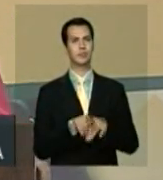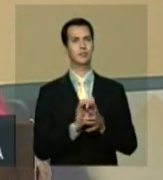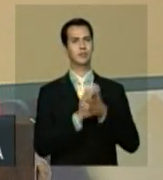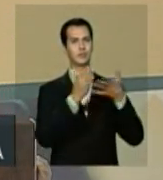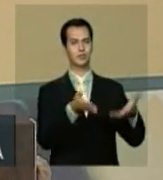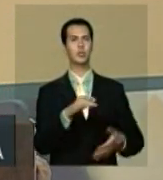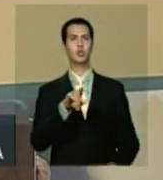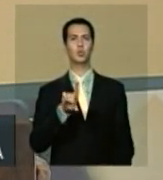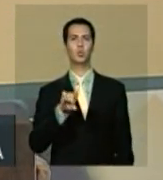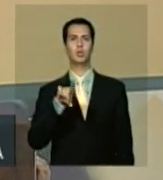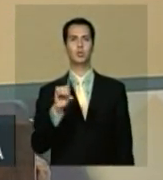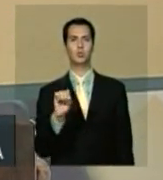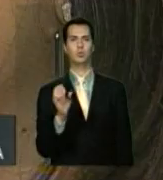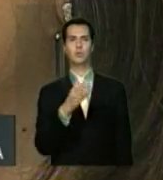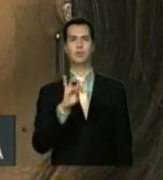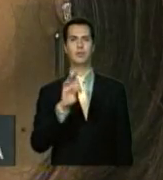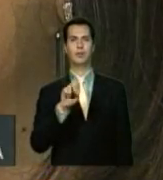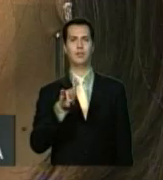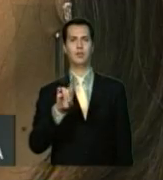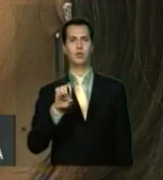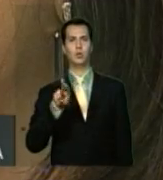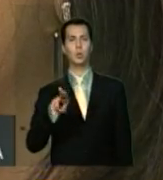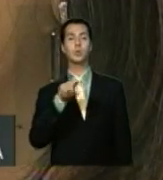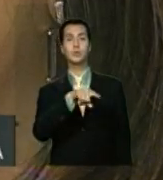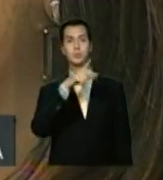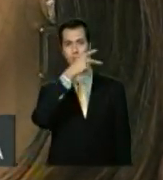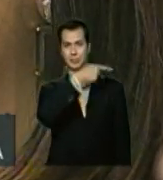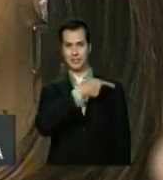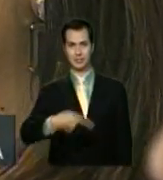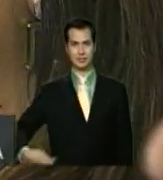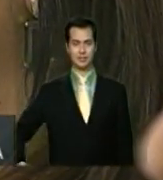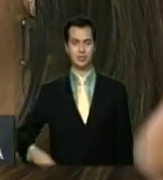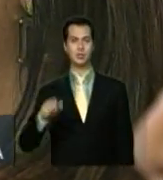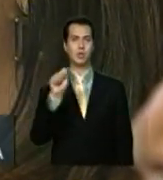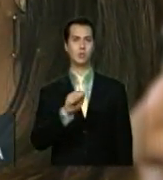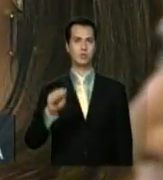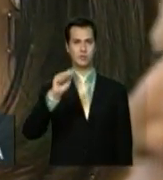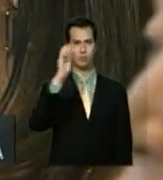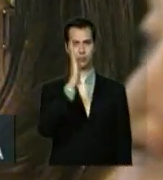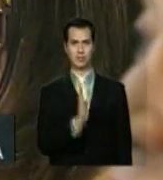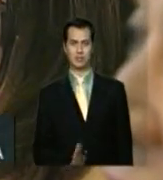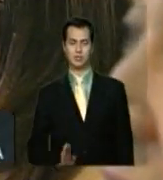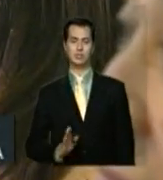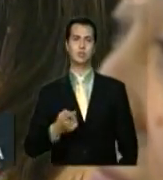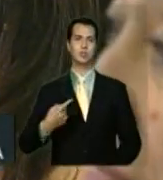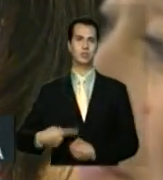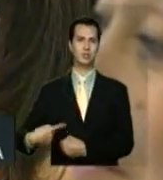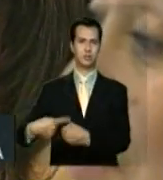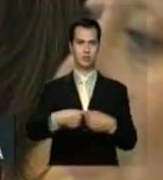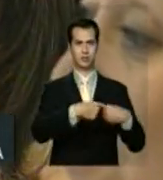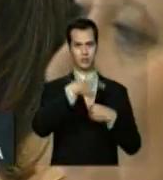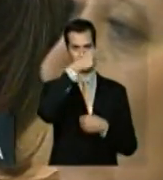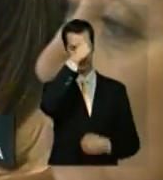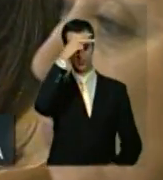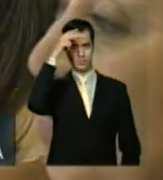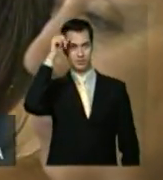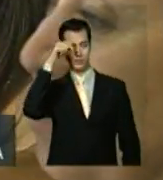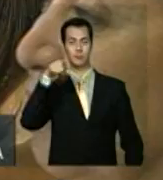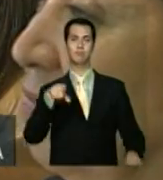Tadeu Pereira Presidente da Associação Brasileira de municípios cumprimento